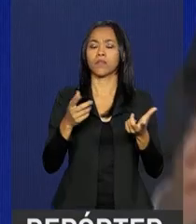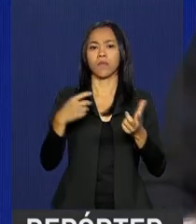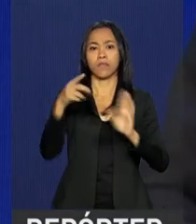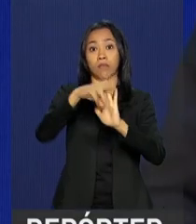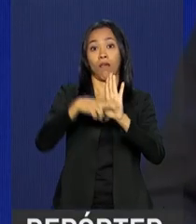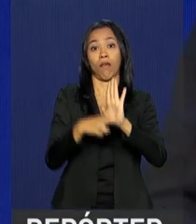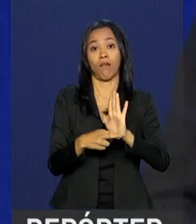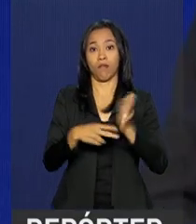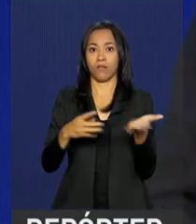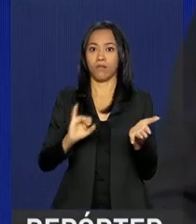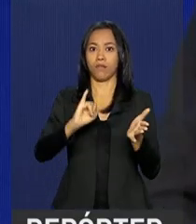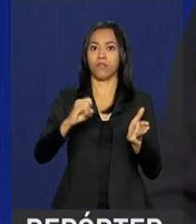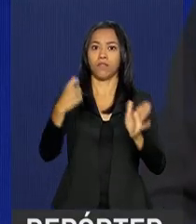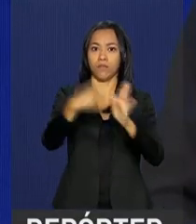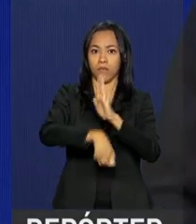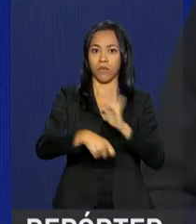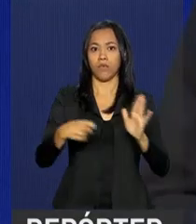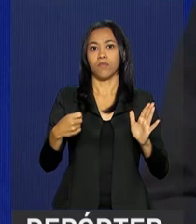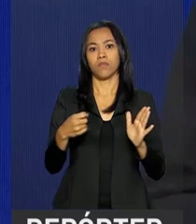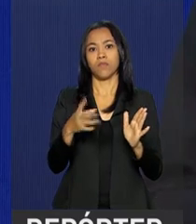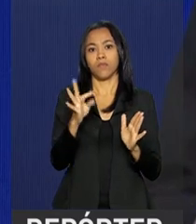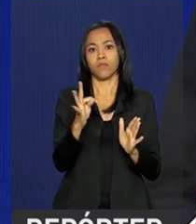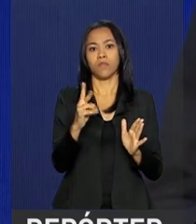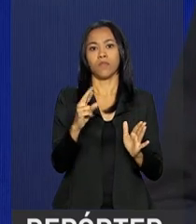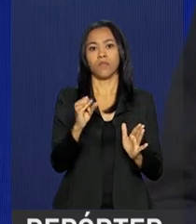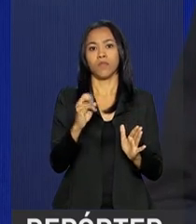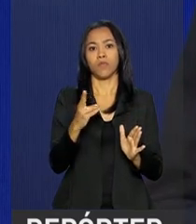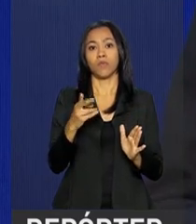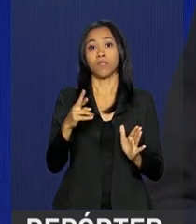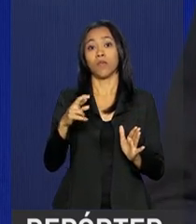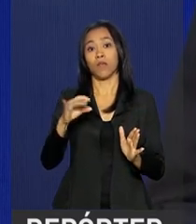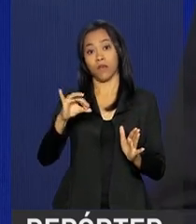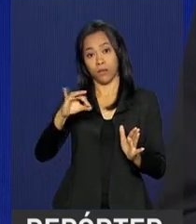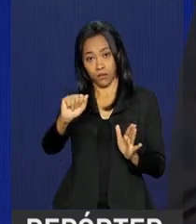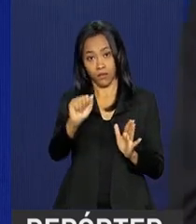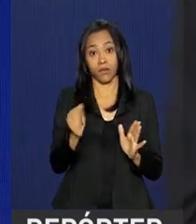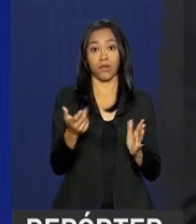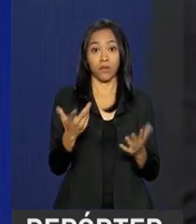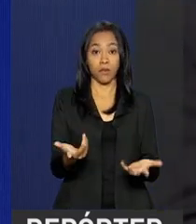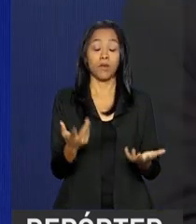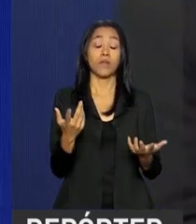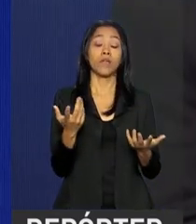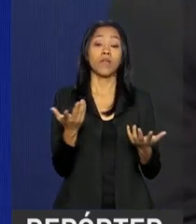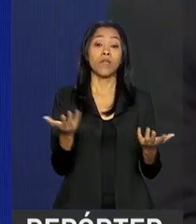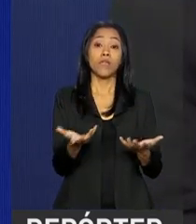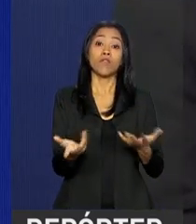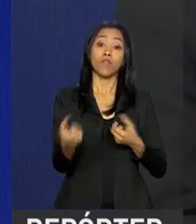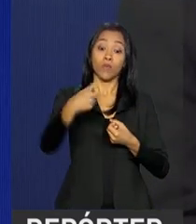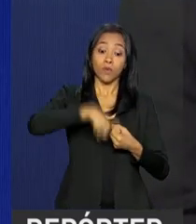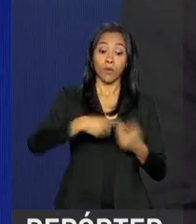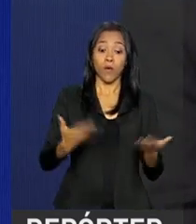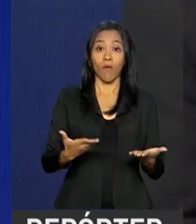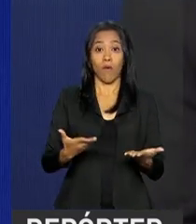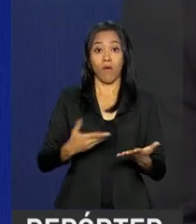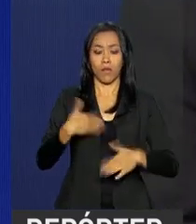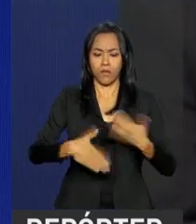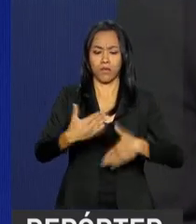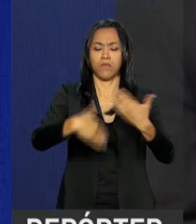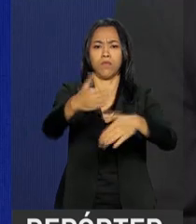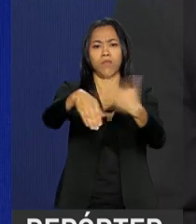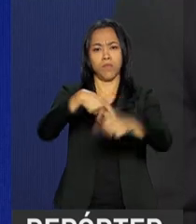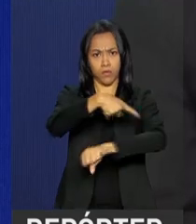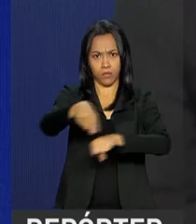país, como disse antes, saiu mais forte da crise e retornou ao trilho do